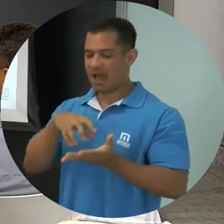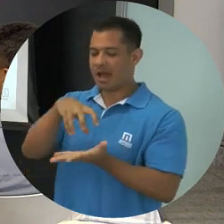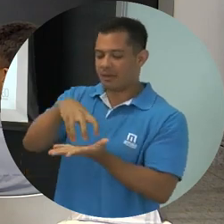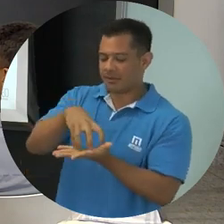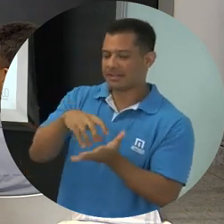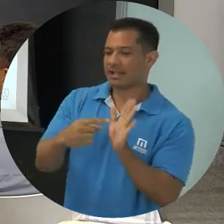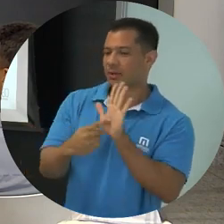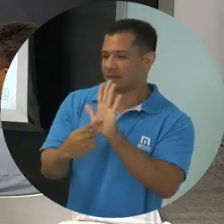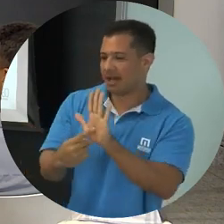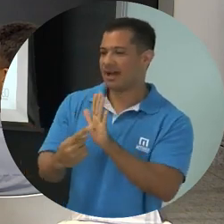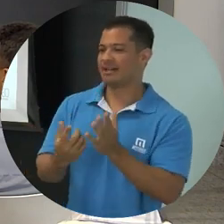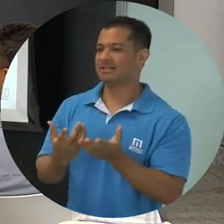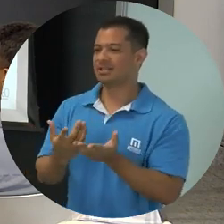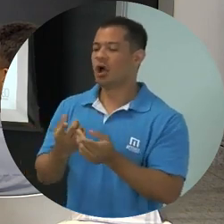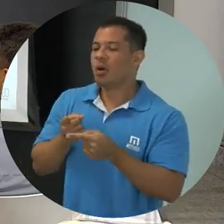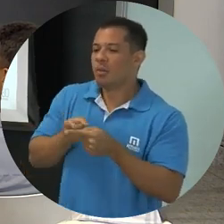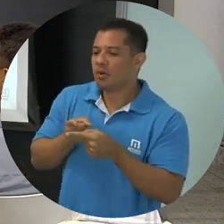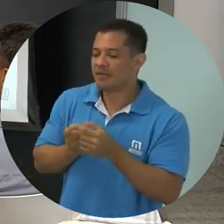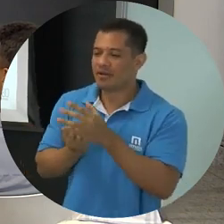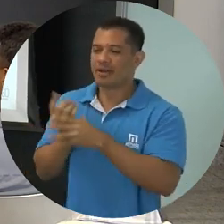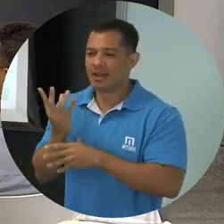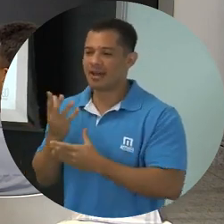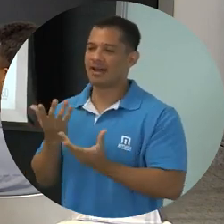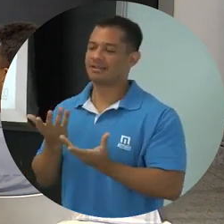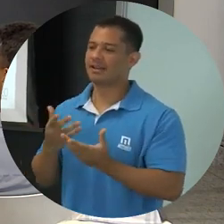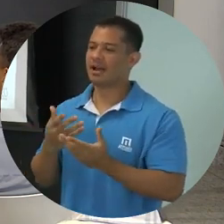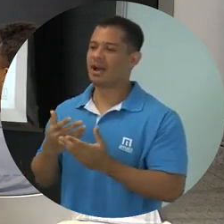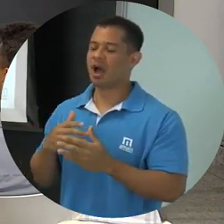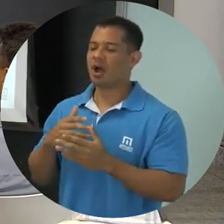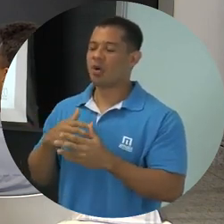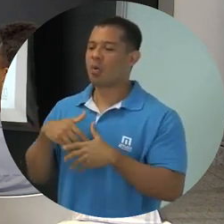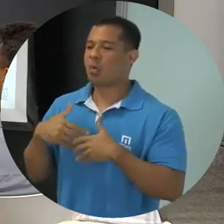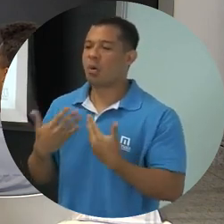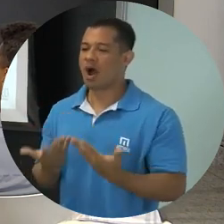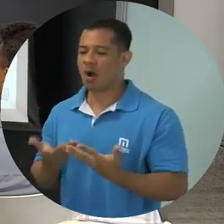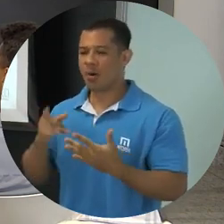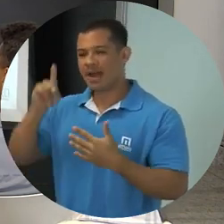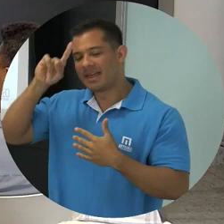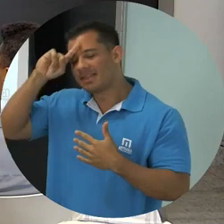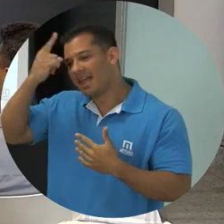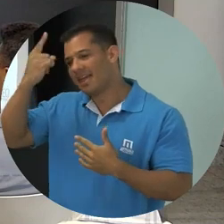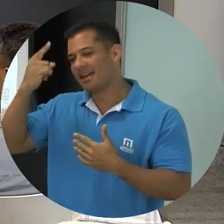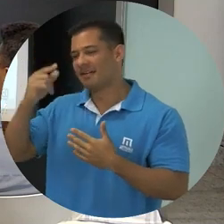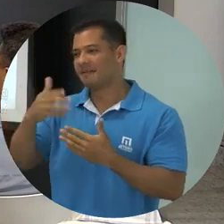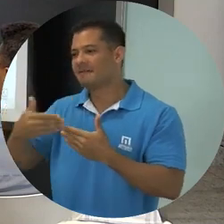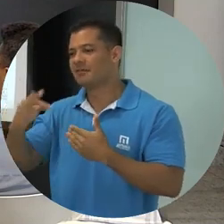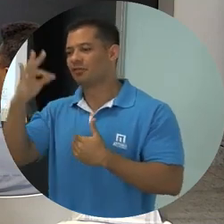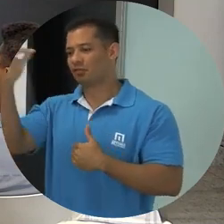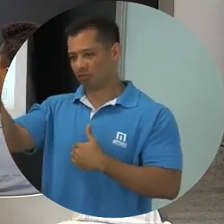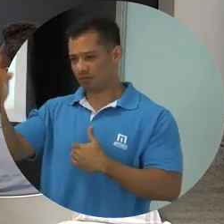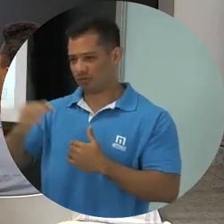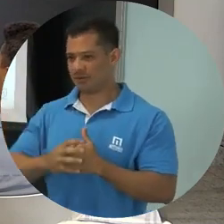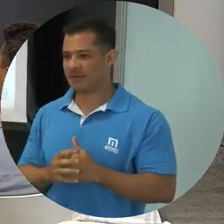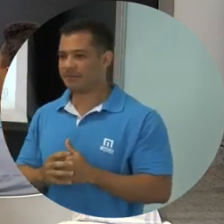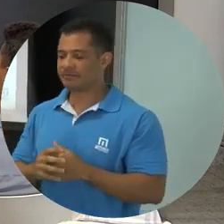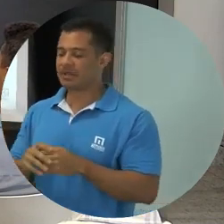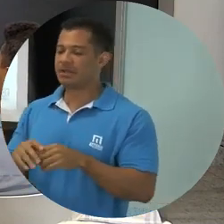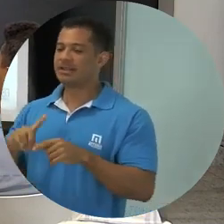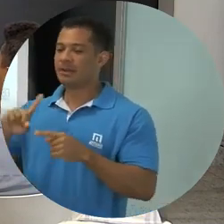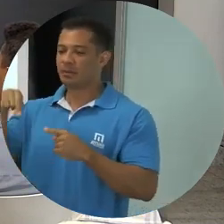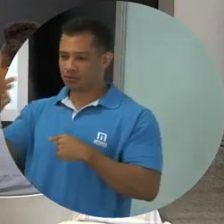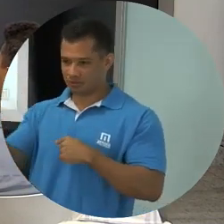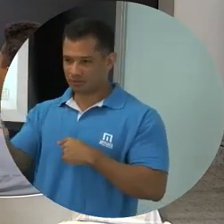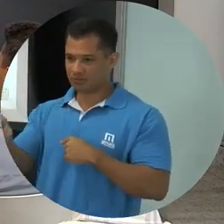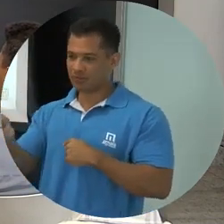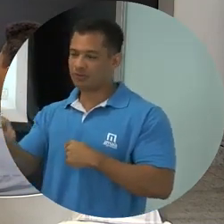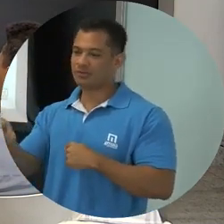unidade, por que ela foi criada e quais são as nossas ideias para o futuro. E, depois disso, nós